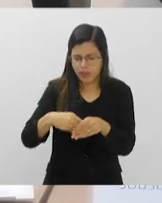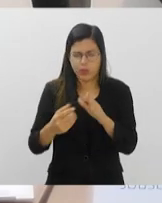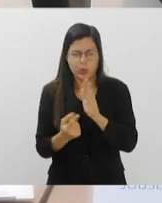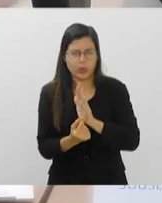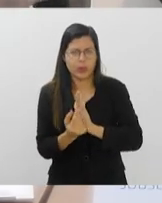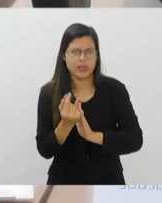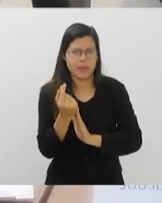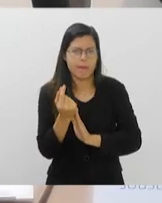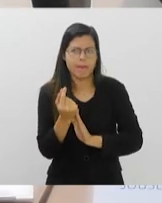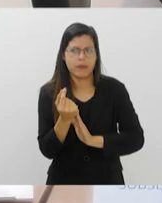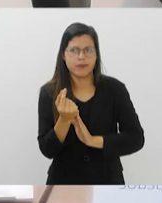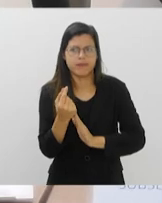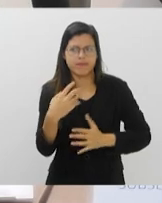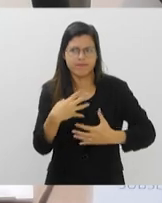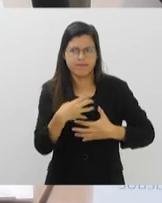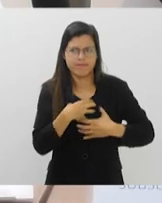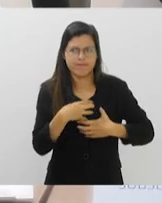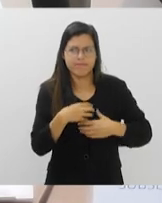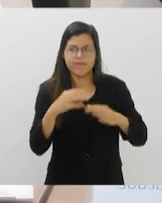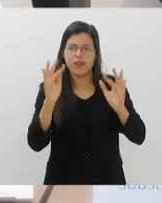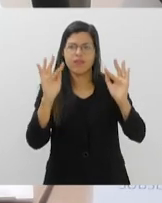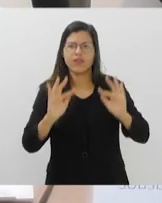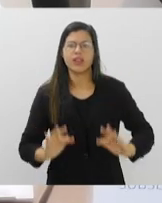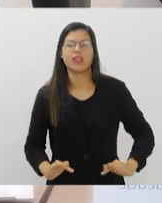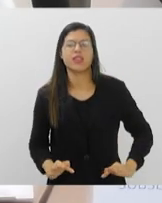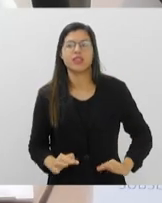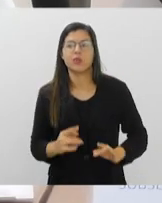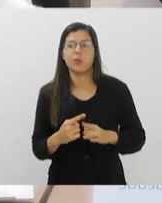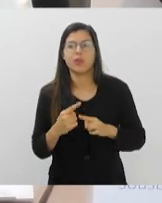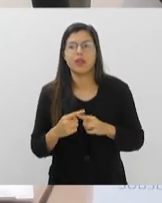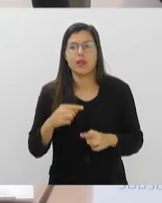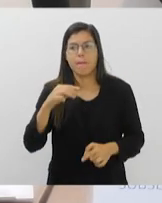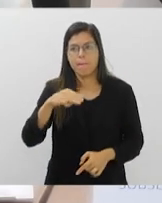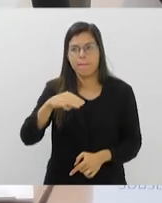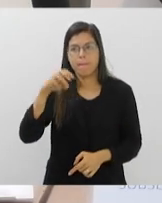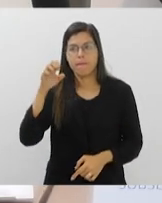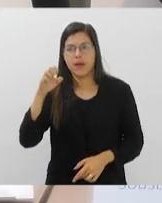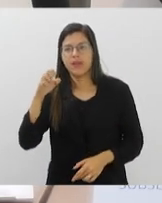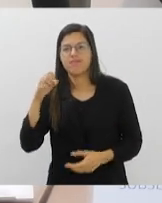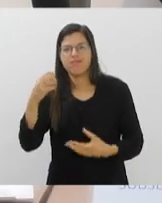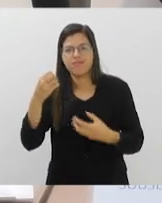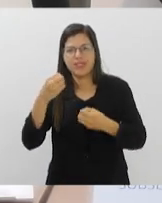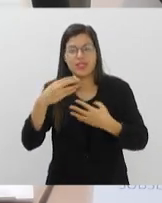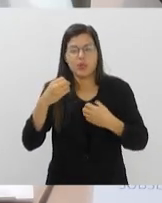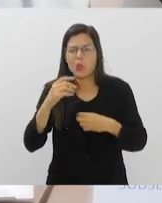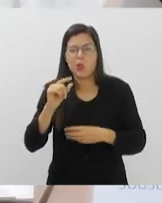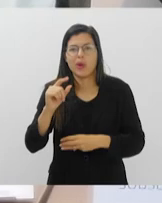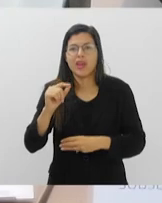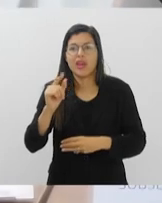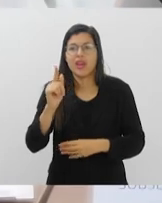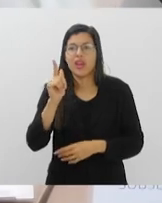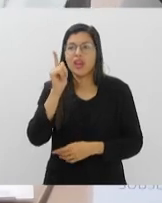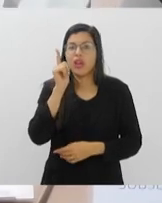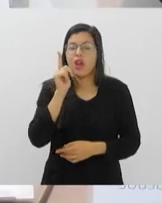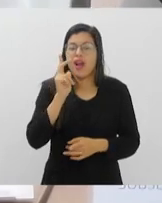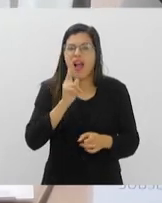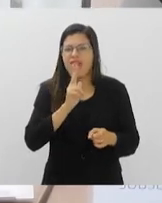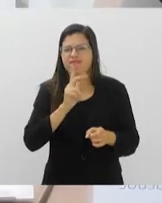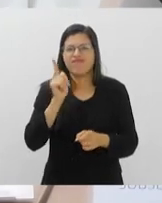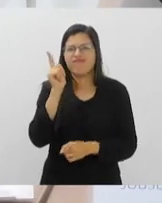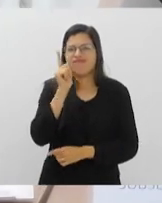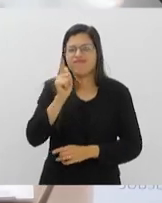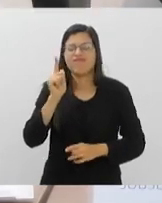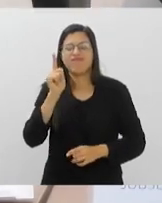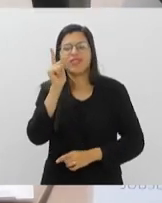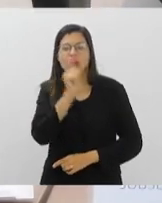muito feliz porque minha mãe me ensinou a comemorar os pequenos avanços vou continuar assaltando gritando até mesmo